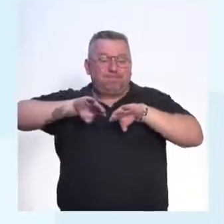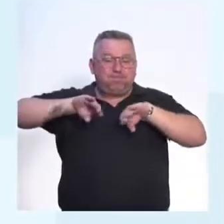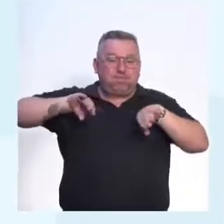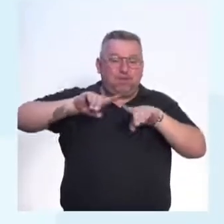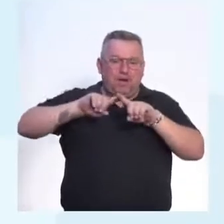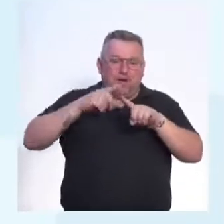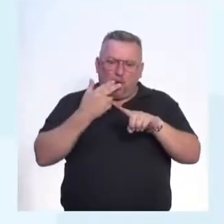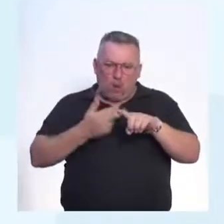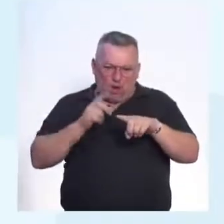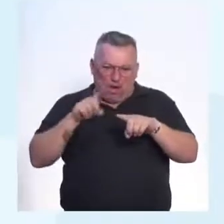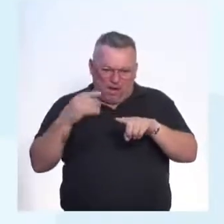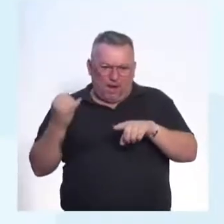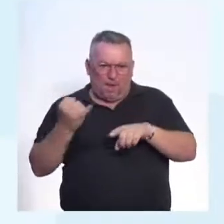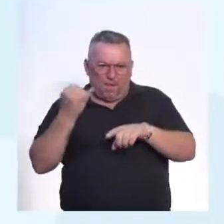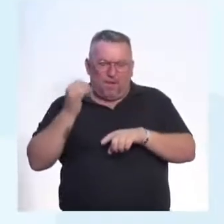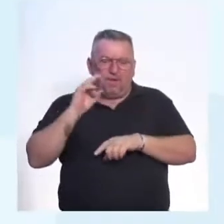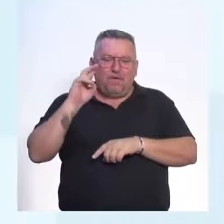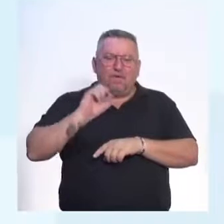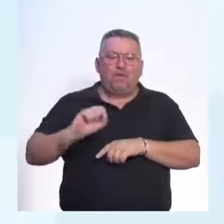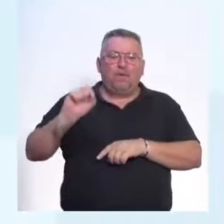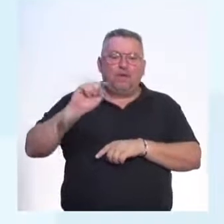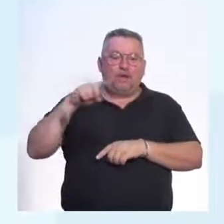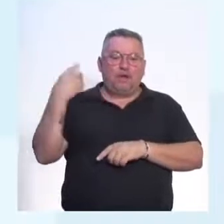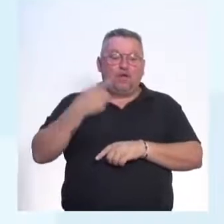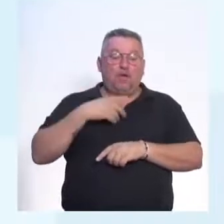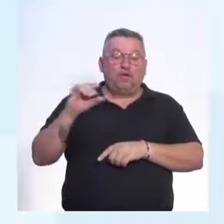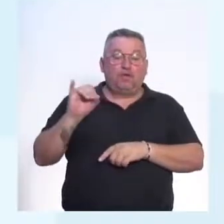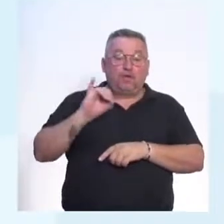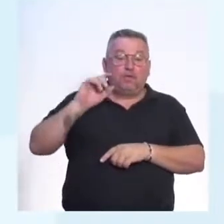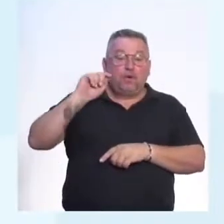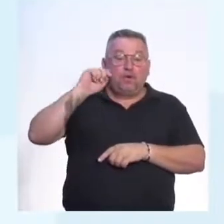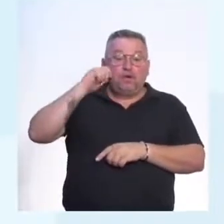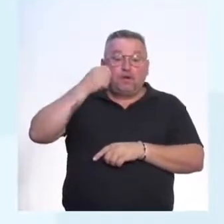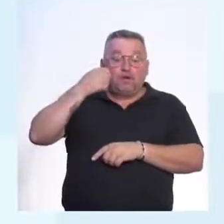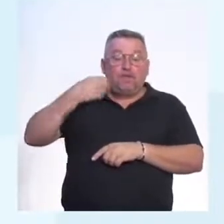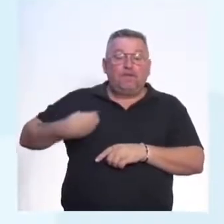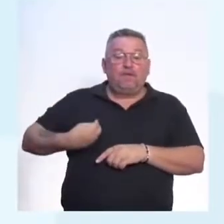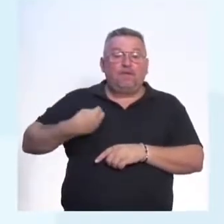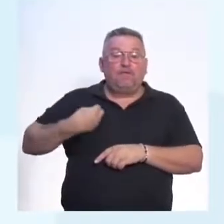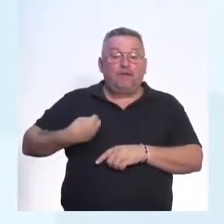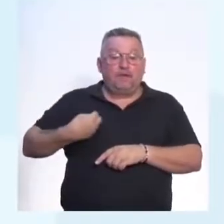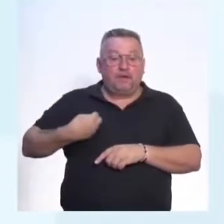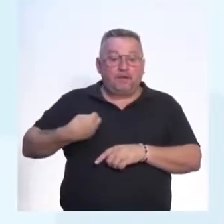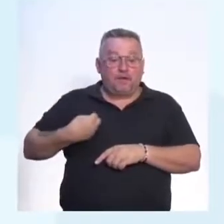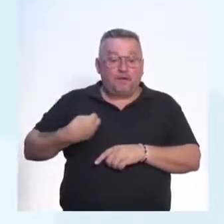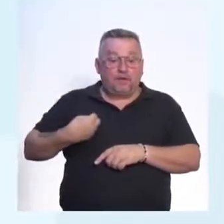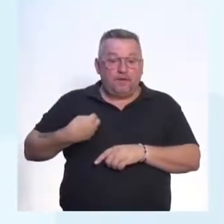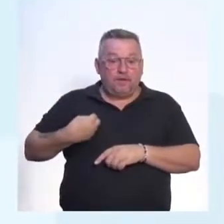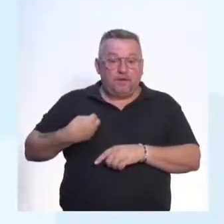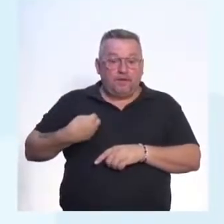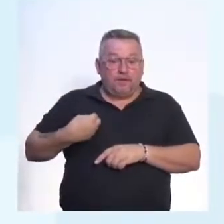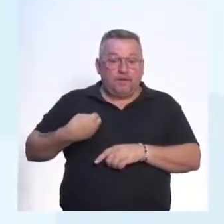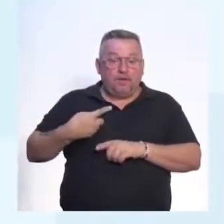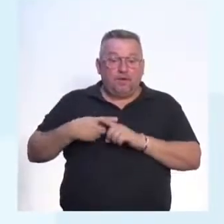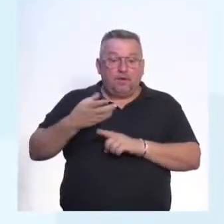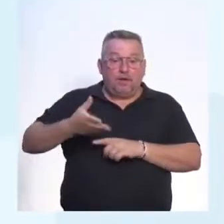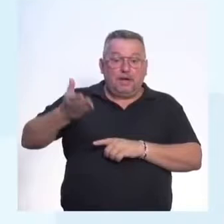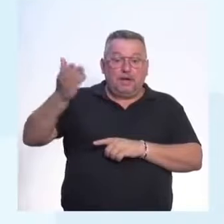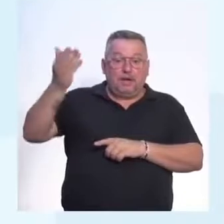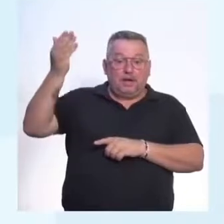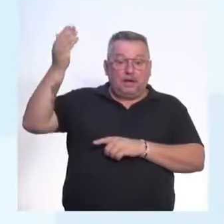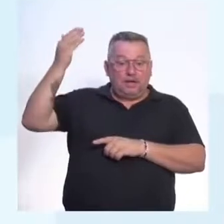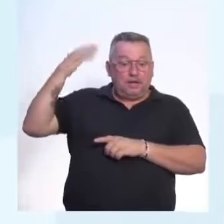for importante, veremos sempre nossos irmãos negros viverem como na época